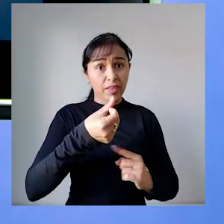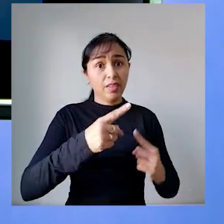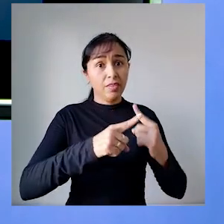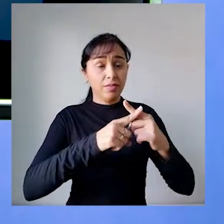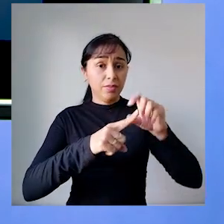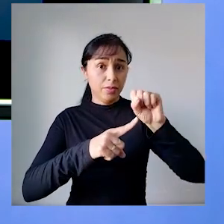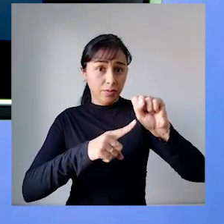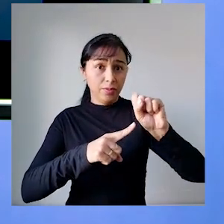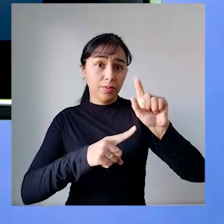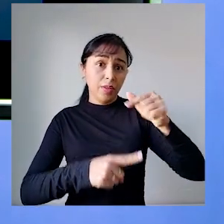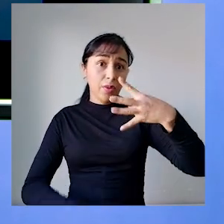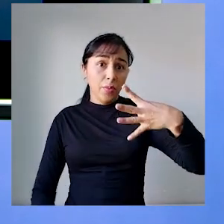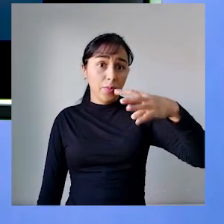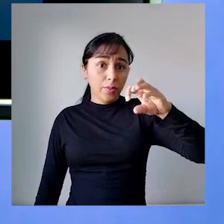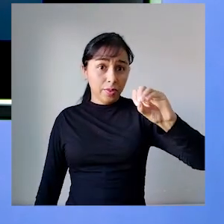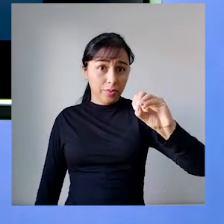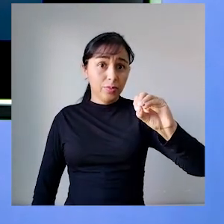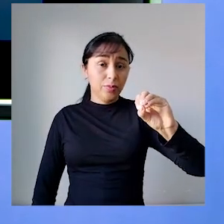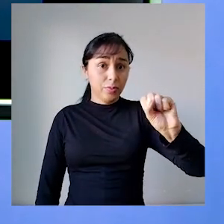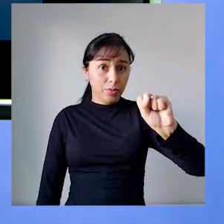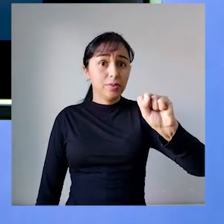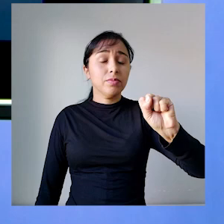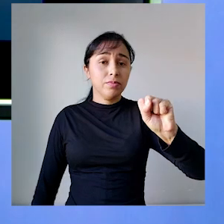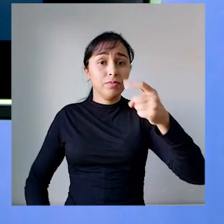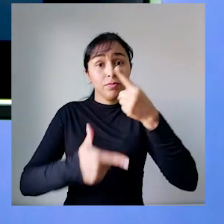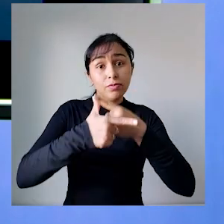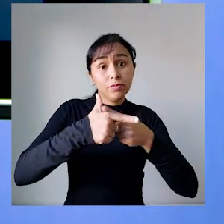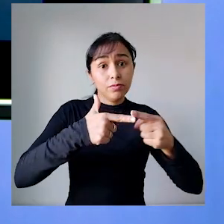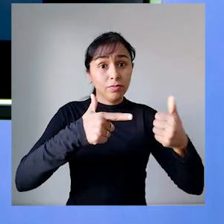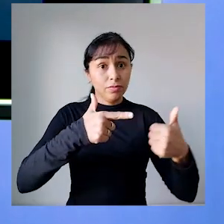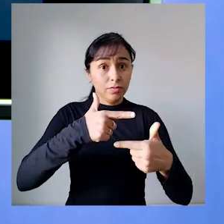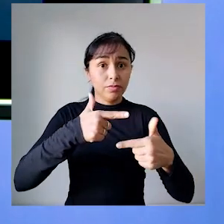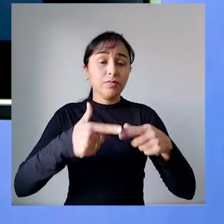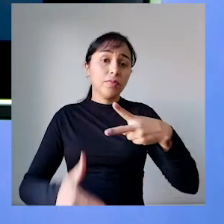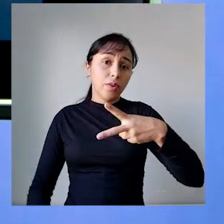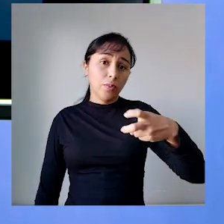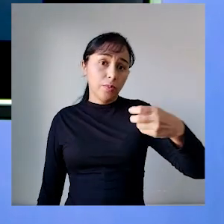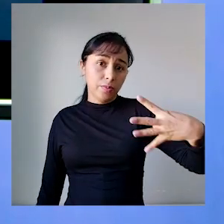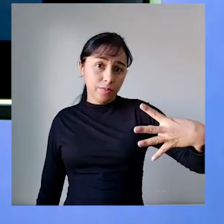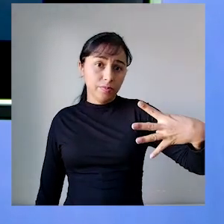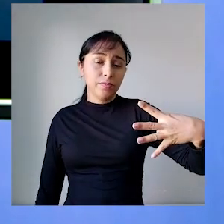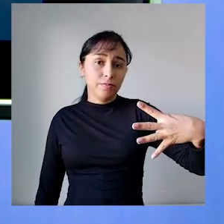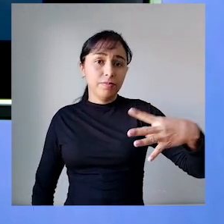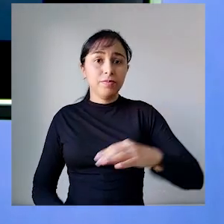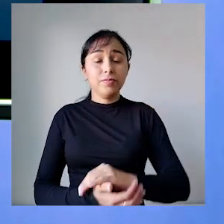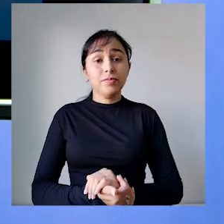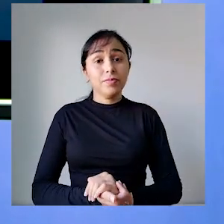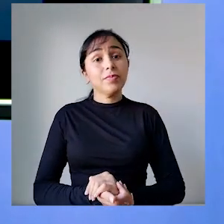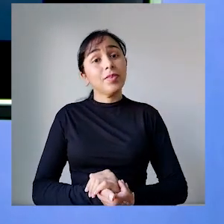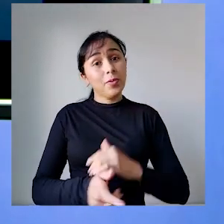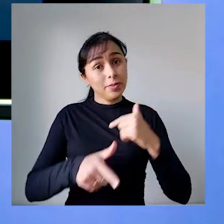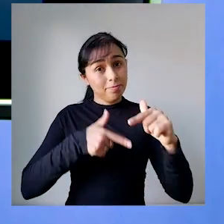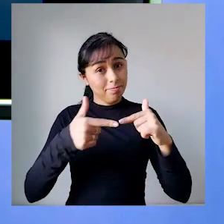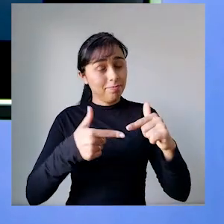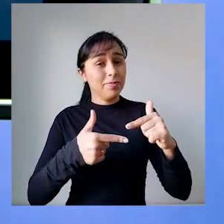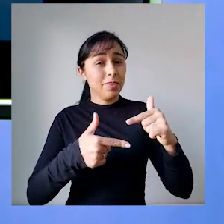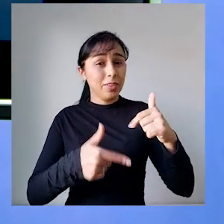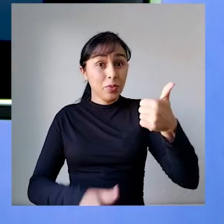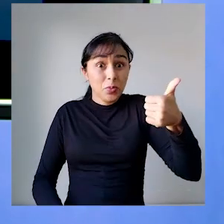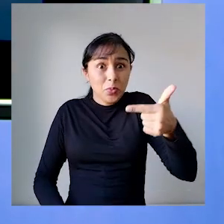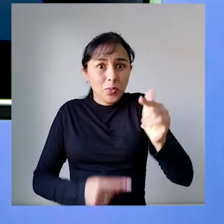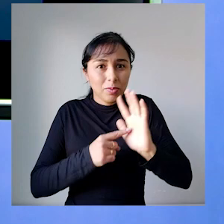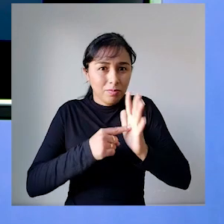é 48, e 48 dividido por 12 é igual a 4. Logo, essas 12 máquinas vão fazer esse